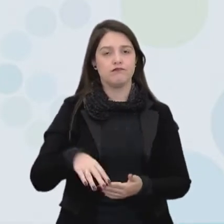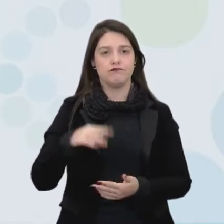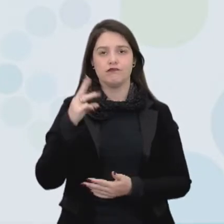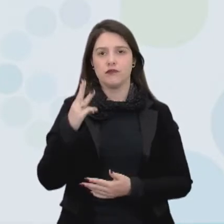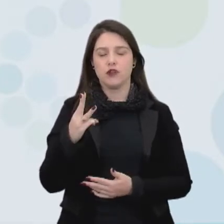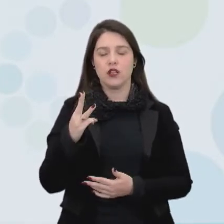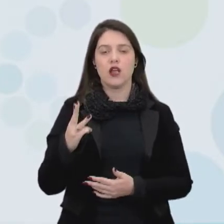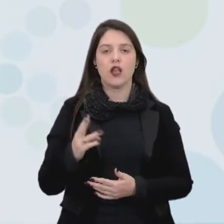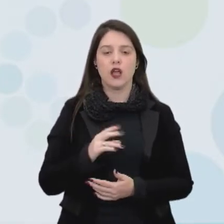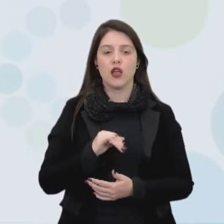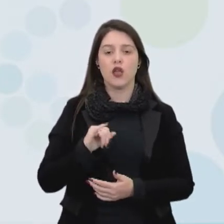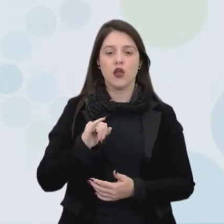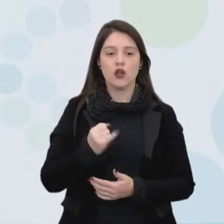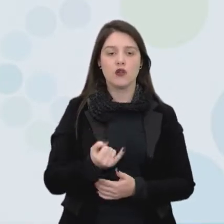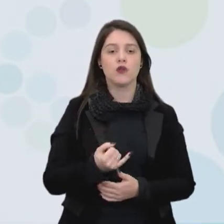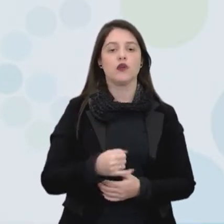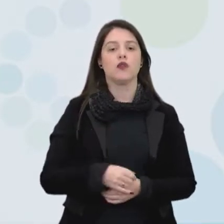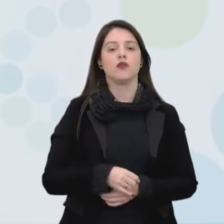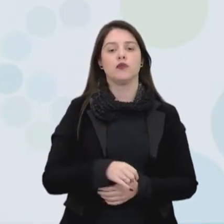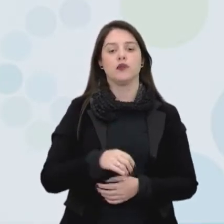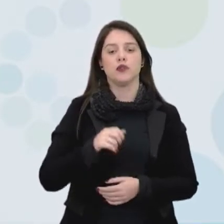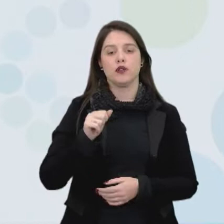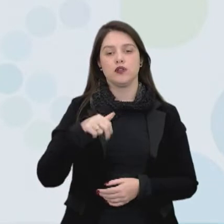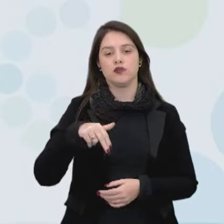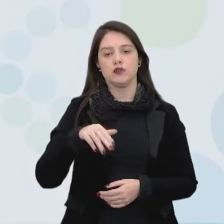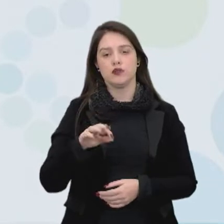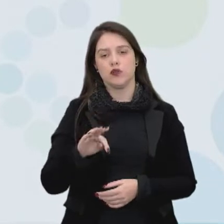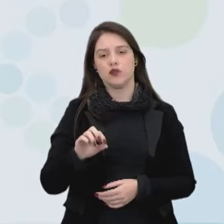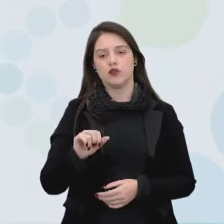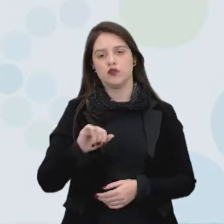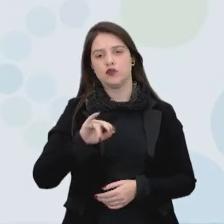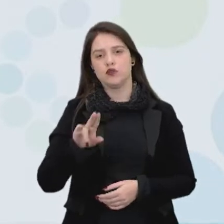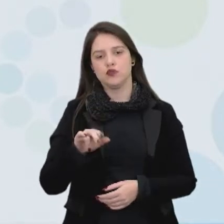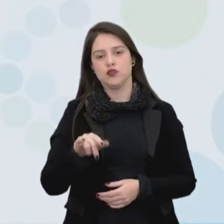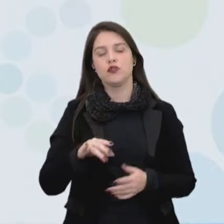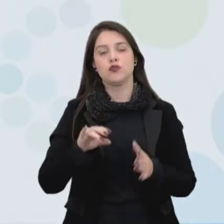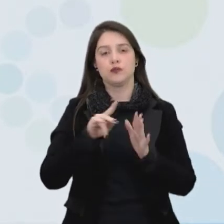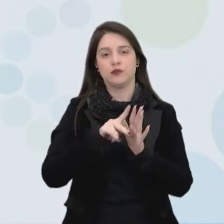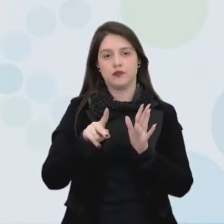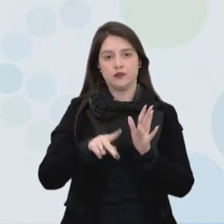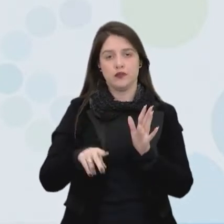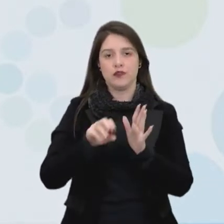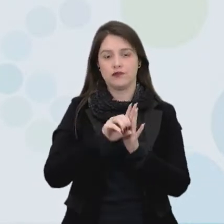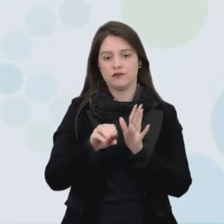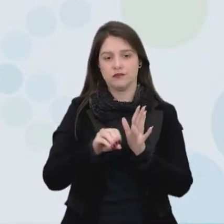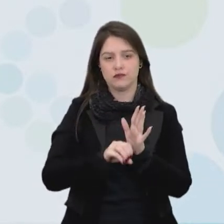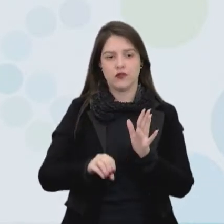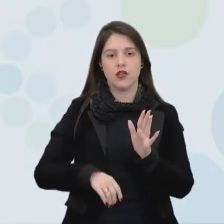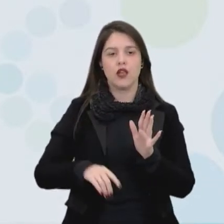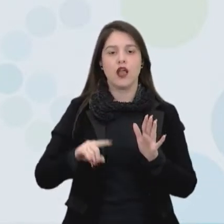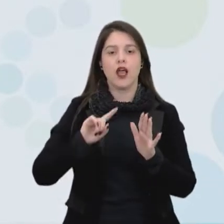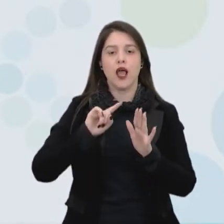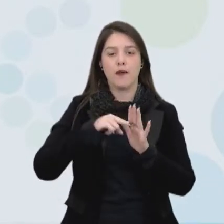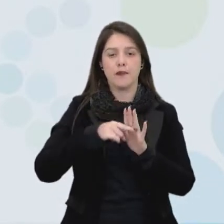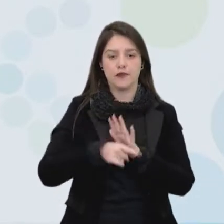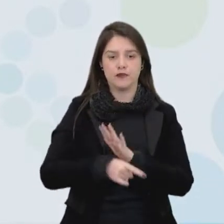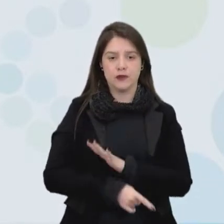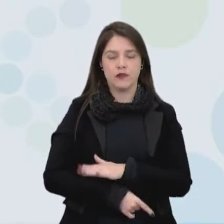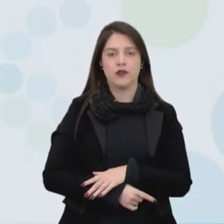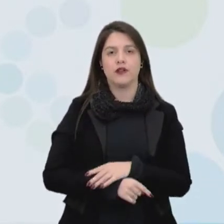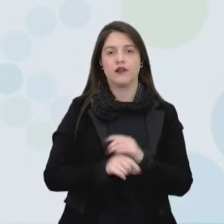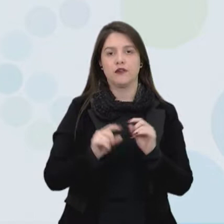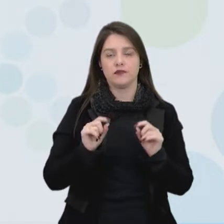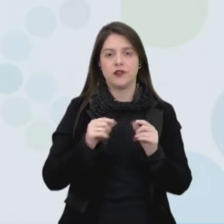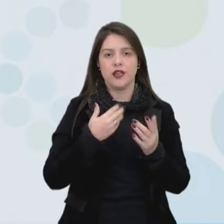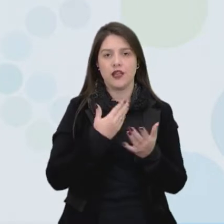meu nome é Antônio Russo Júnior, sou professor de Geografia do Centro de Mídias. O aprofundamento que faz parte